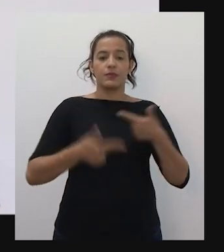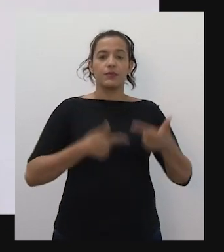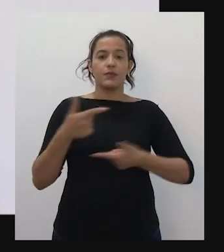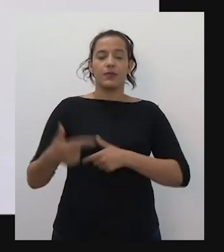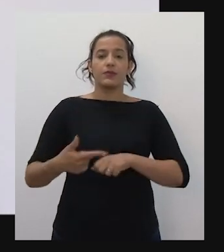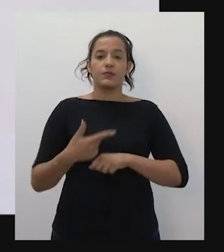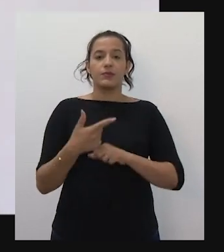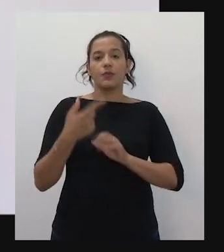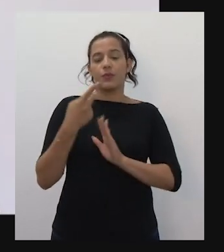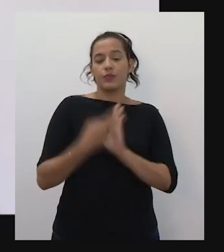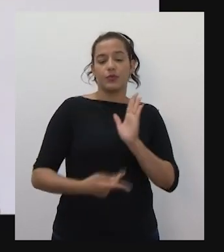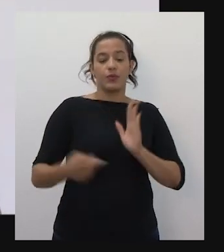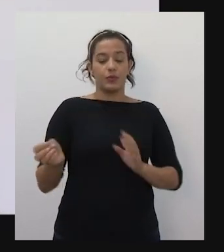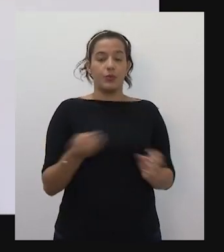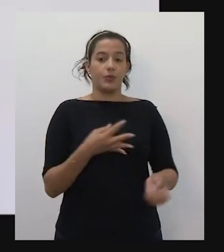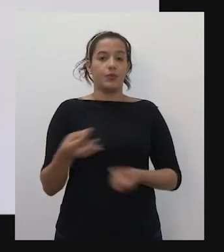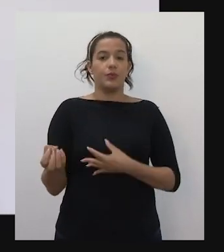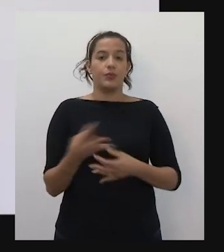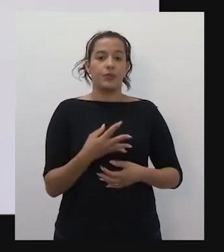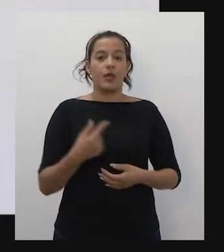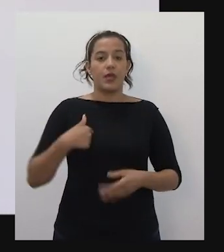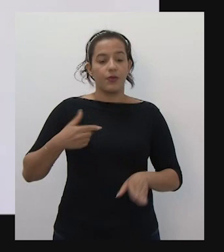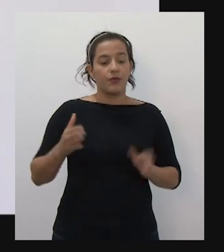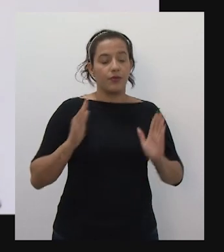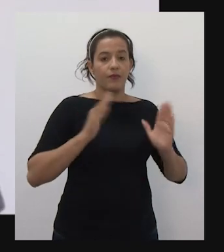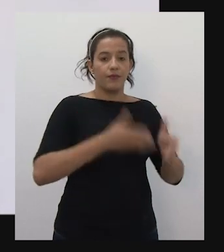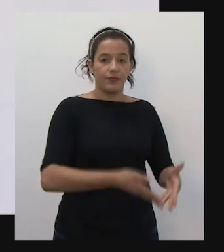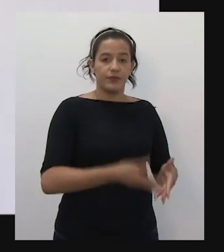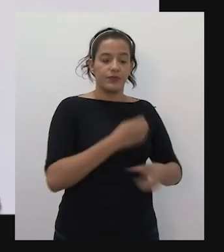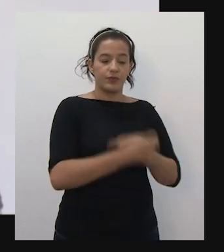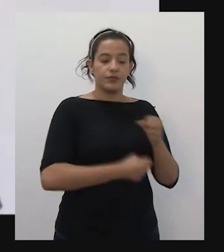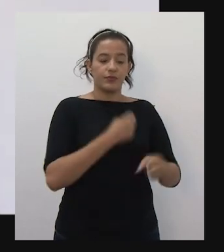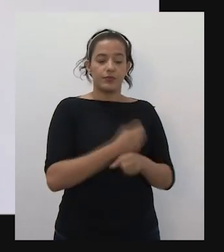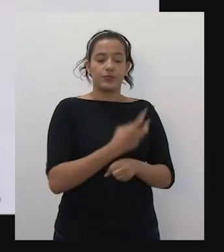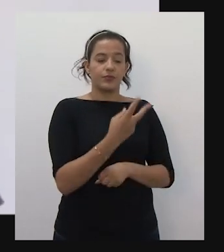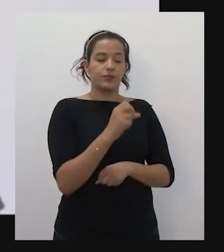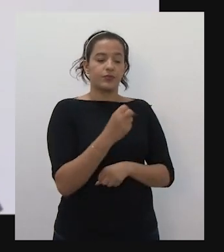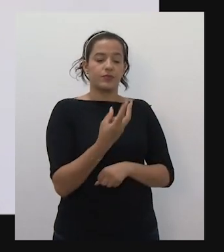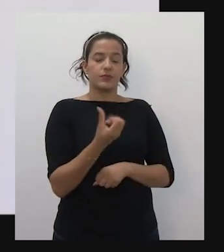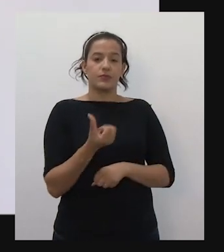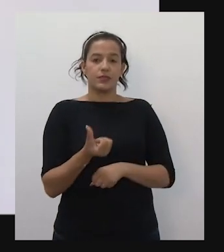em 2006 me efetivei na escola onde estou até hoje,